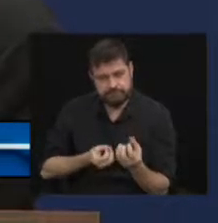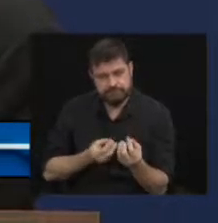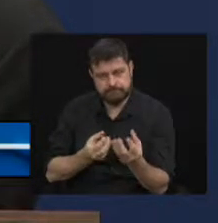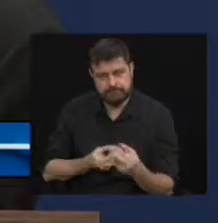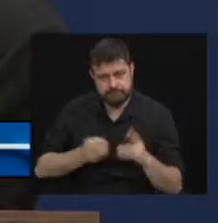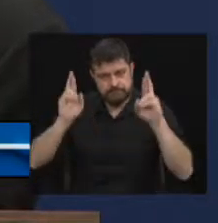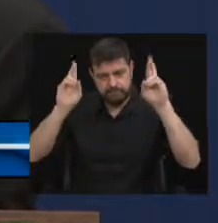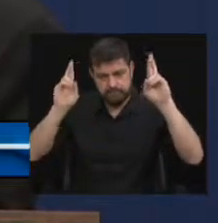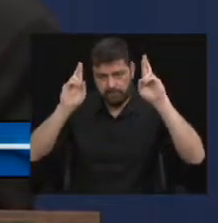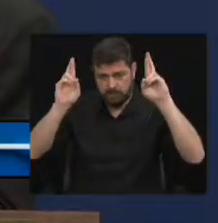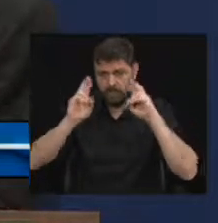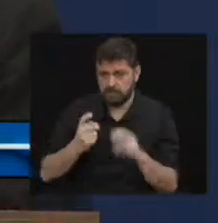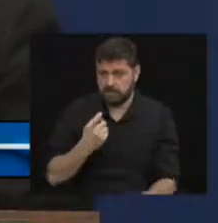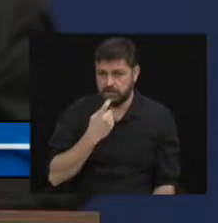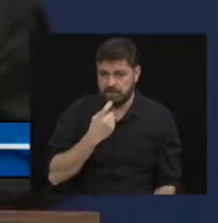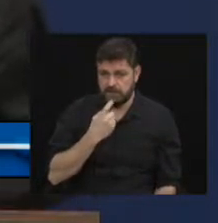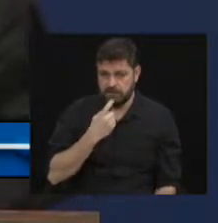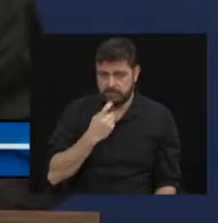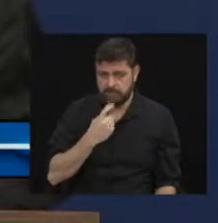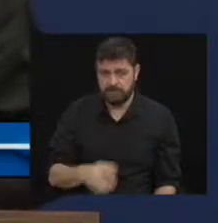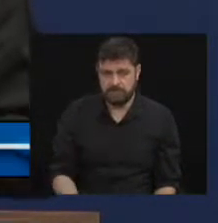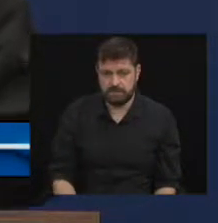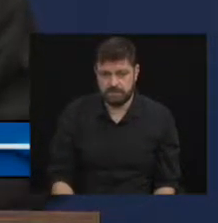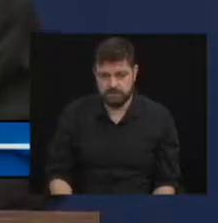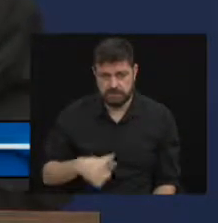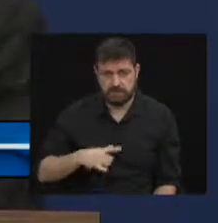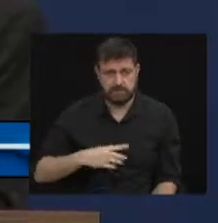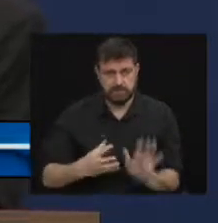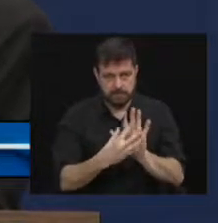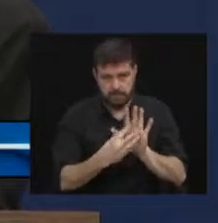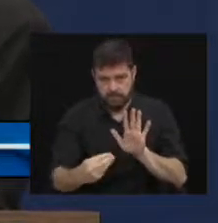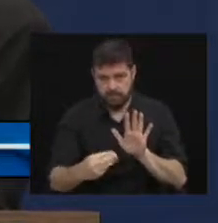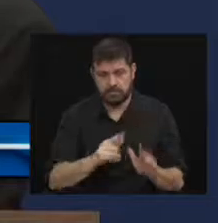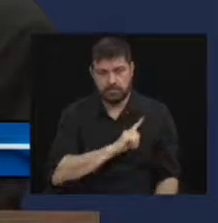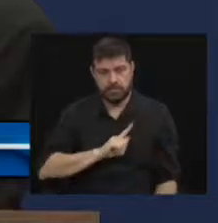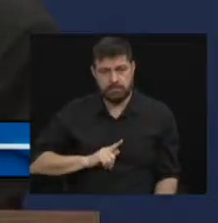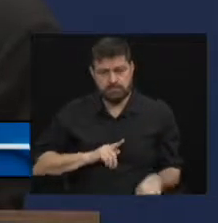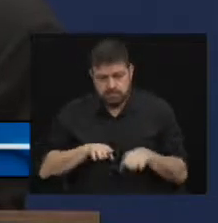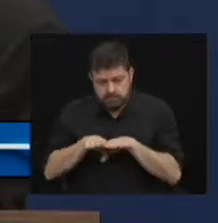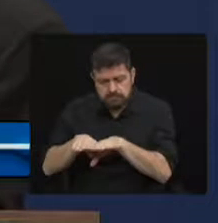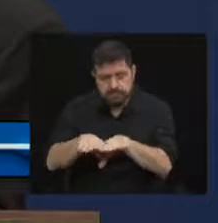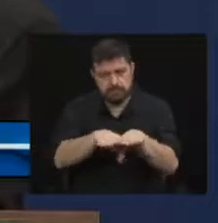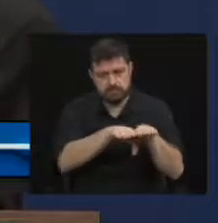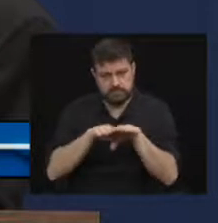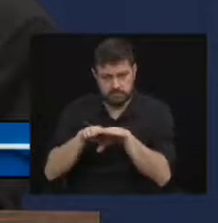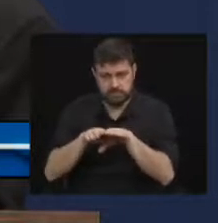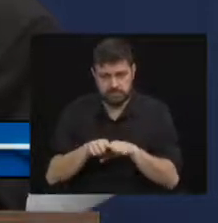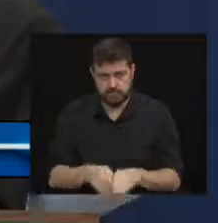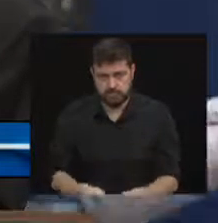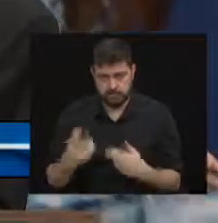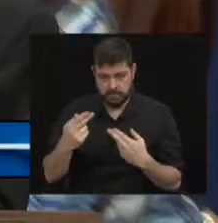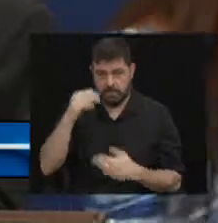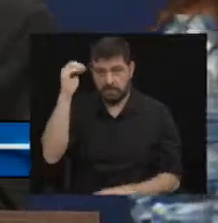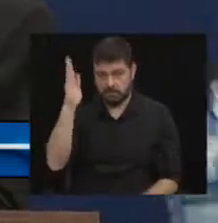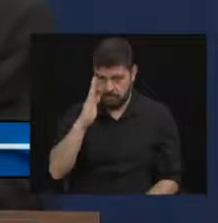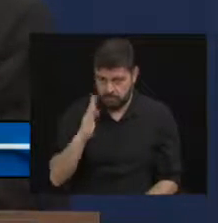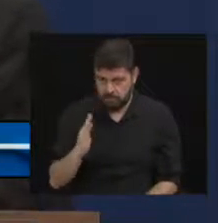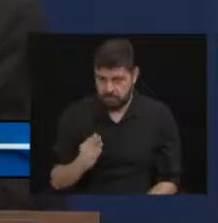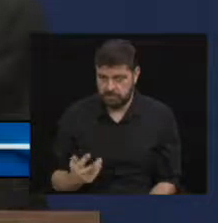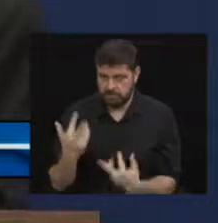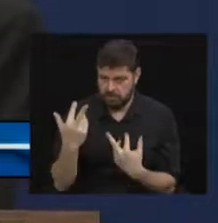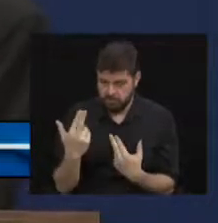Senhor presidente, senhores vereadores, público presente, telespectadores da TV Câmara,